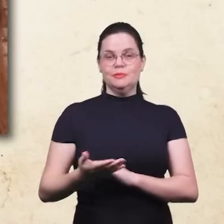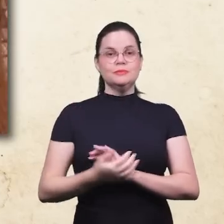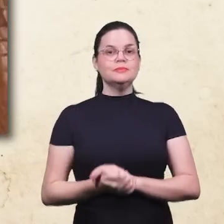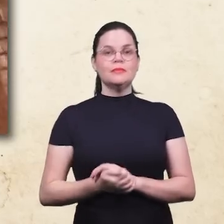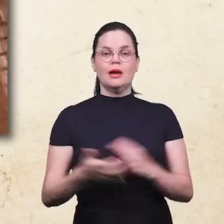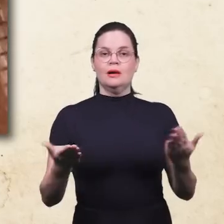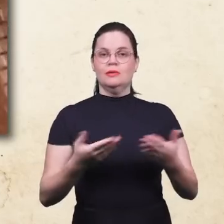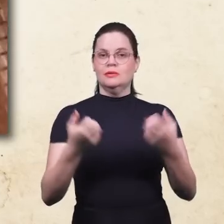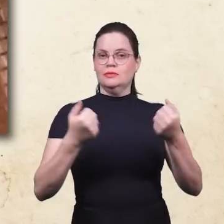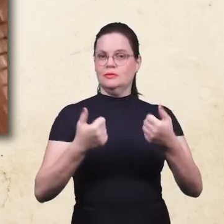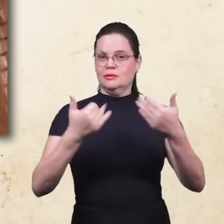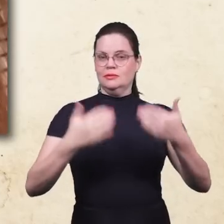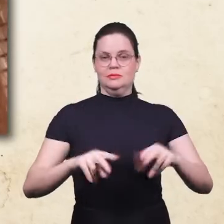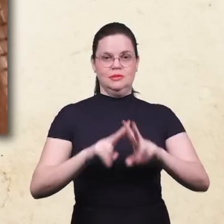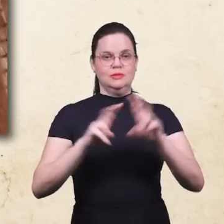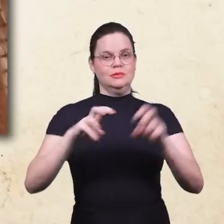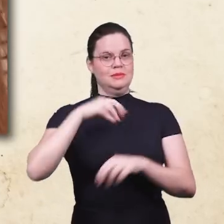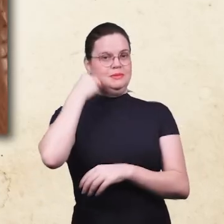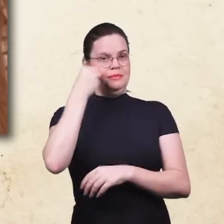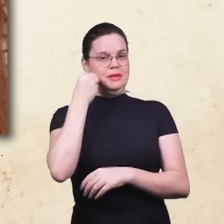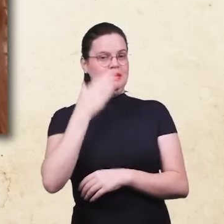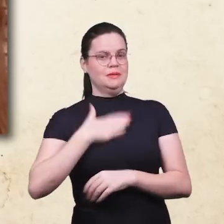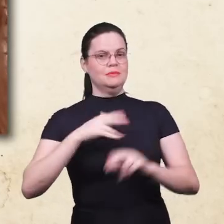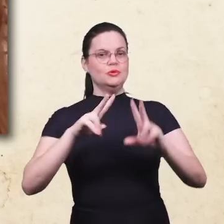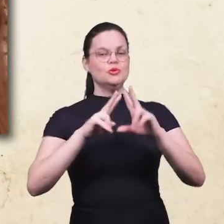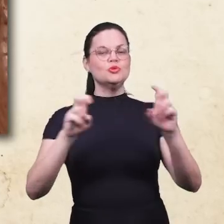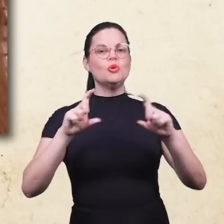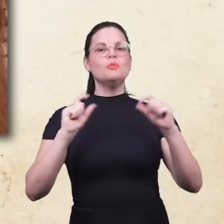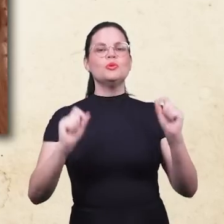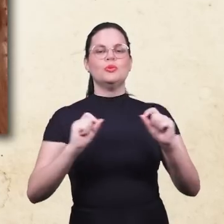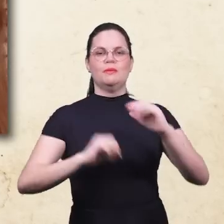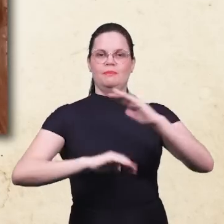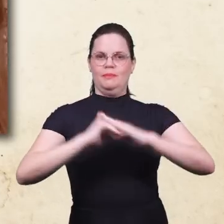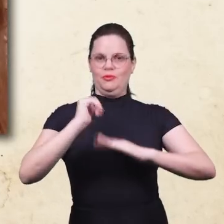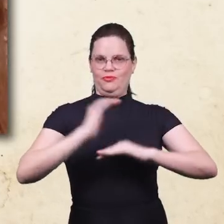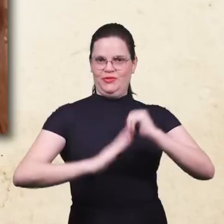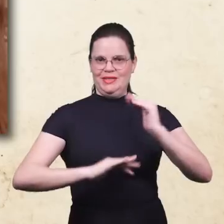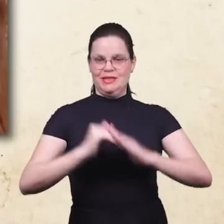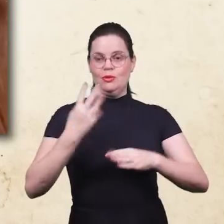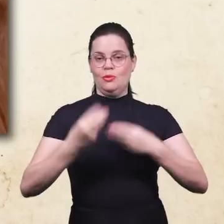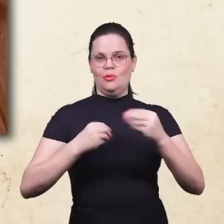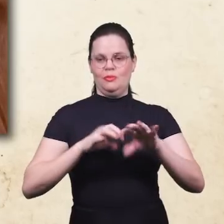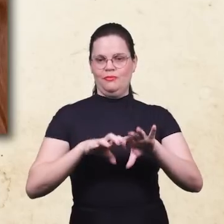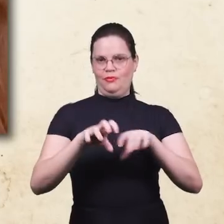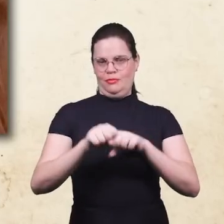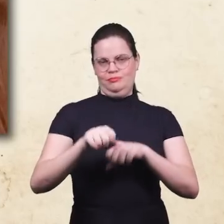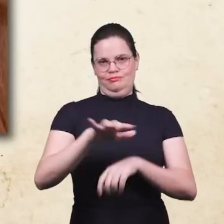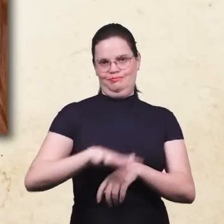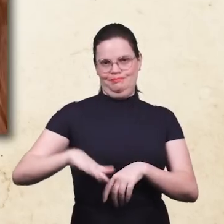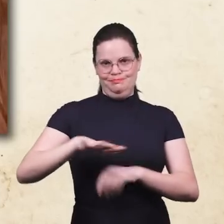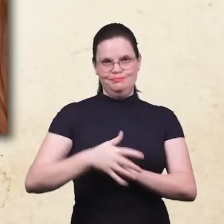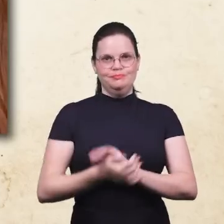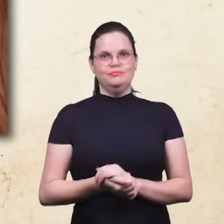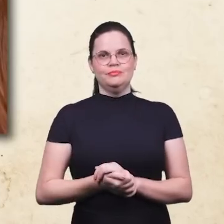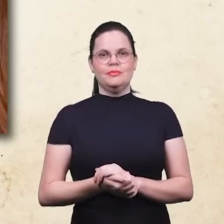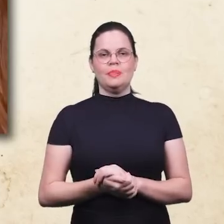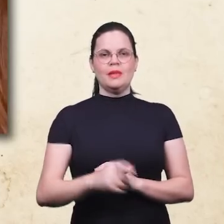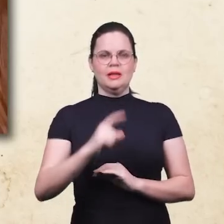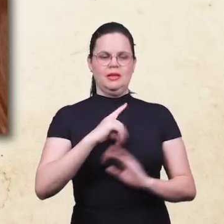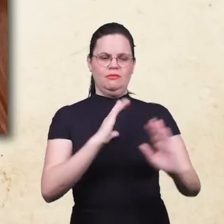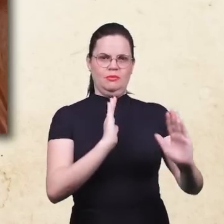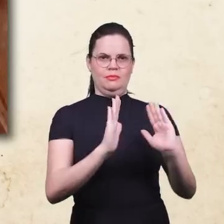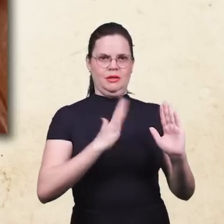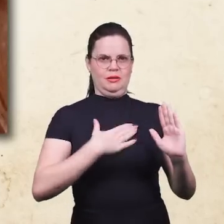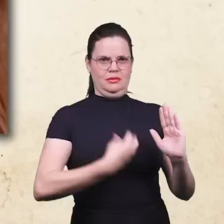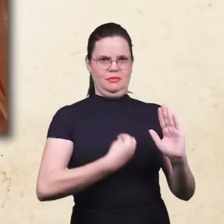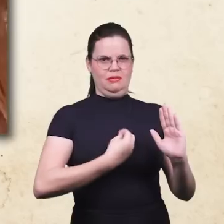aqui um pouco da minha experiência a respeito do tema carreiras e profissões. Eu, por um momento da minha vida,